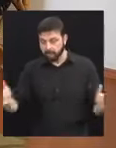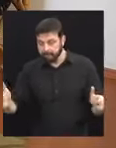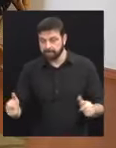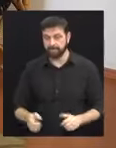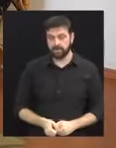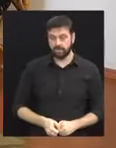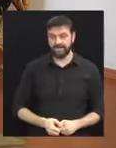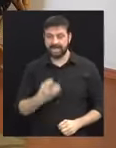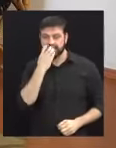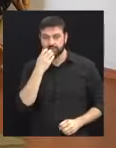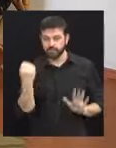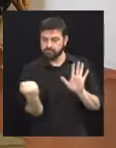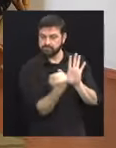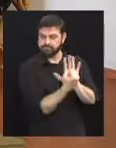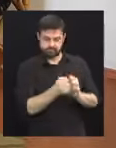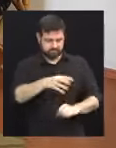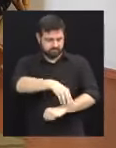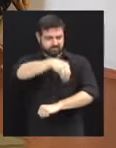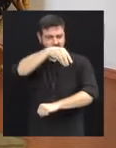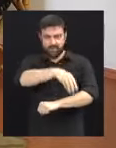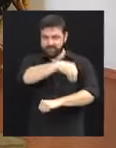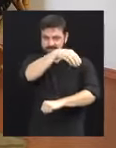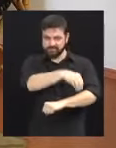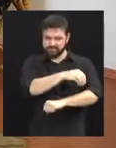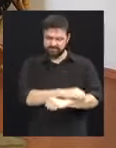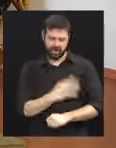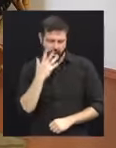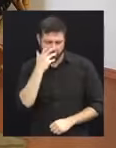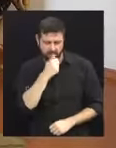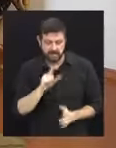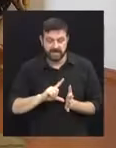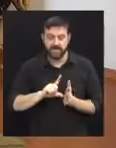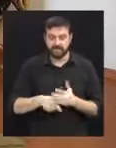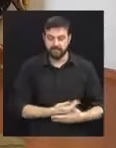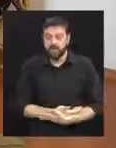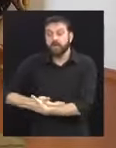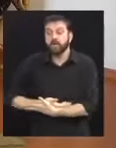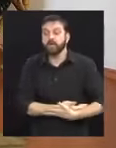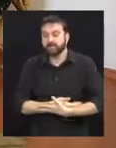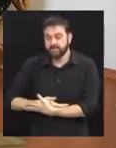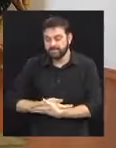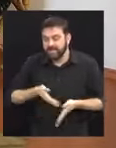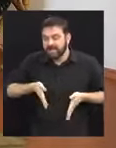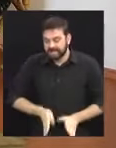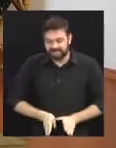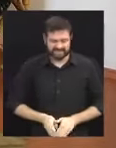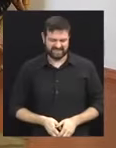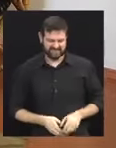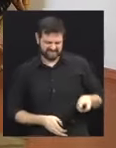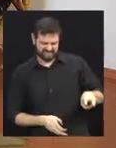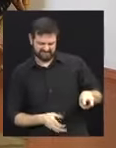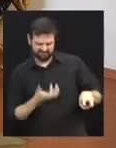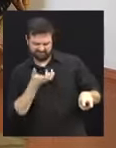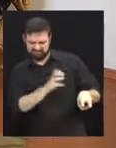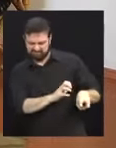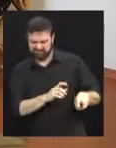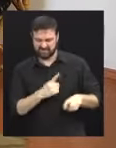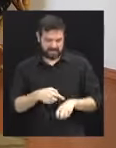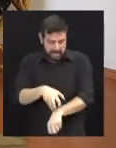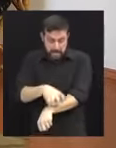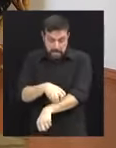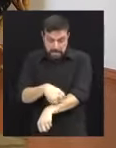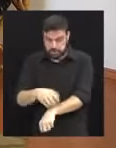raça, são os peludinhos, os lulus. Depois que nasce o neném, eles não querem mais, a criança desenvolve alergia. Então,